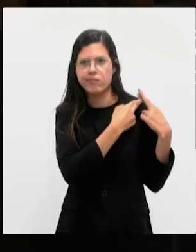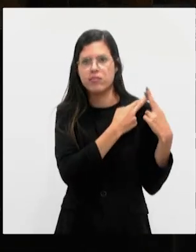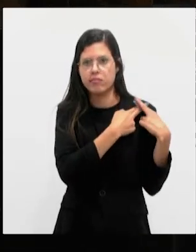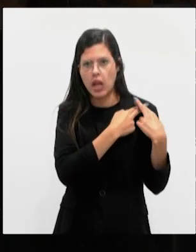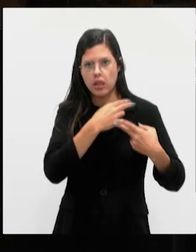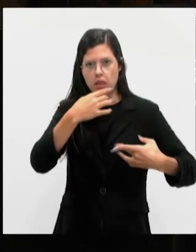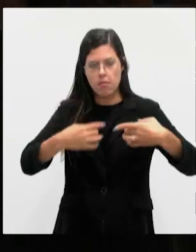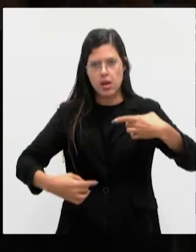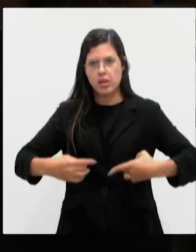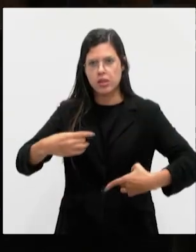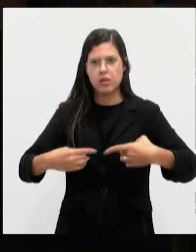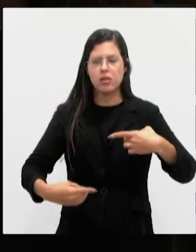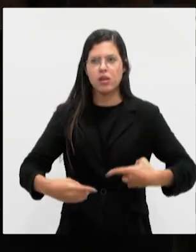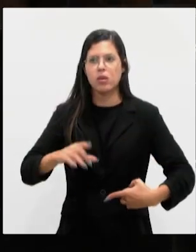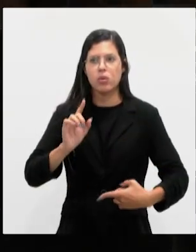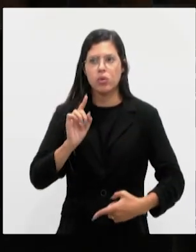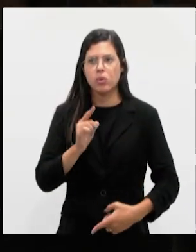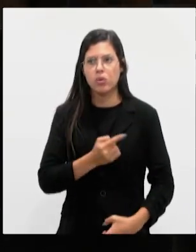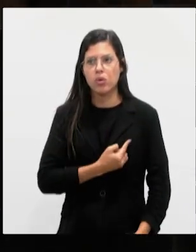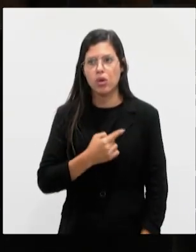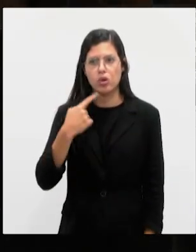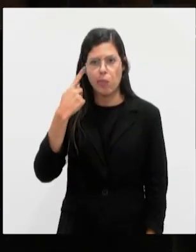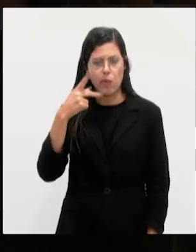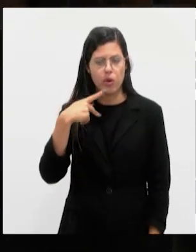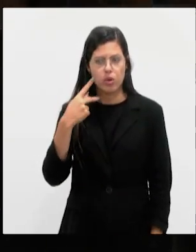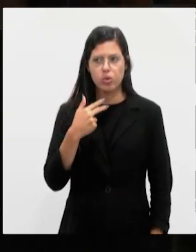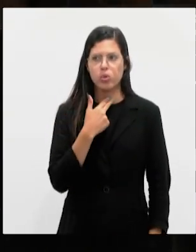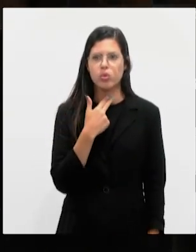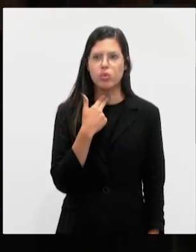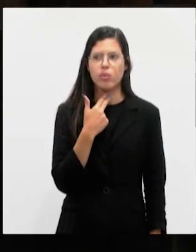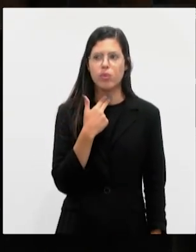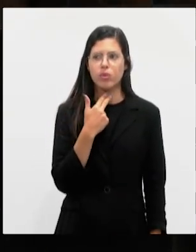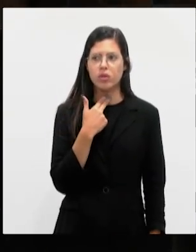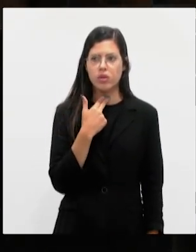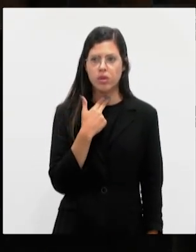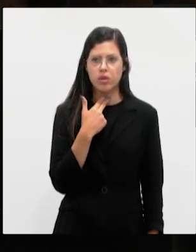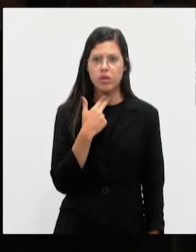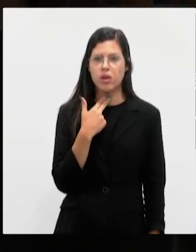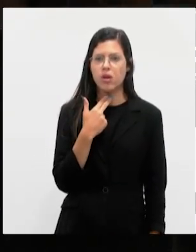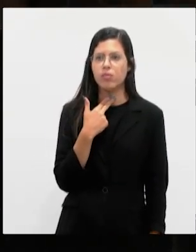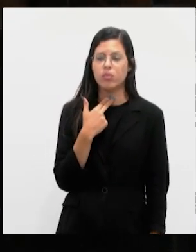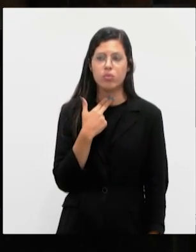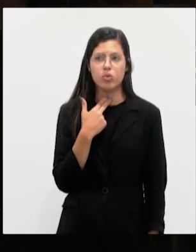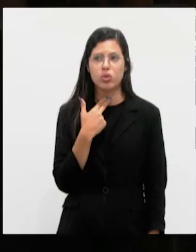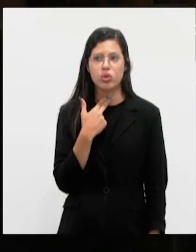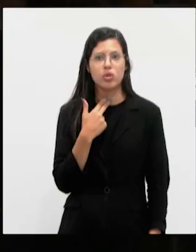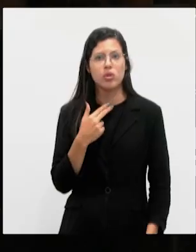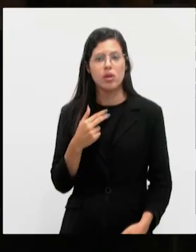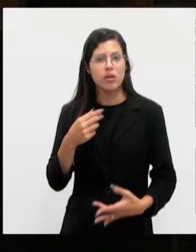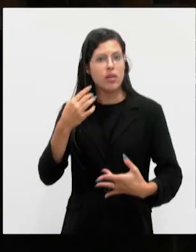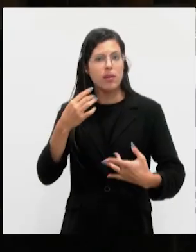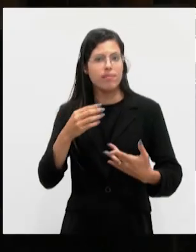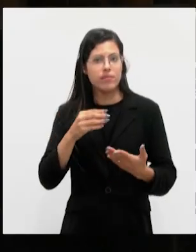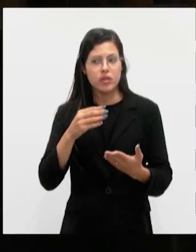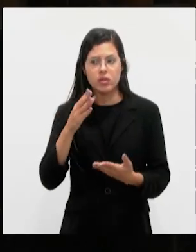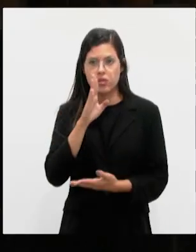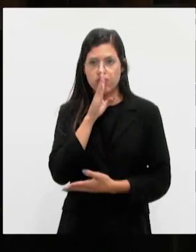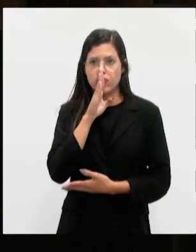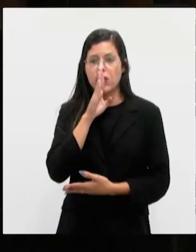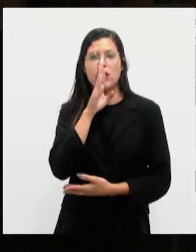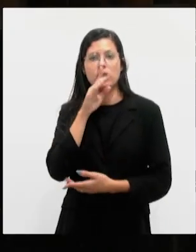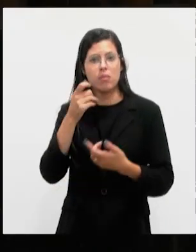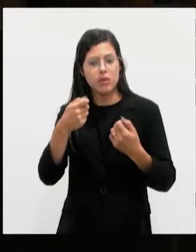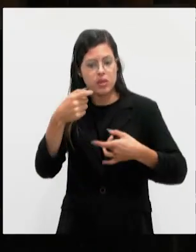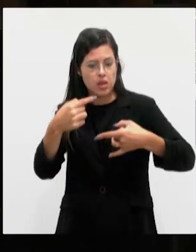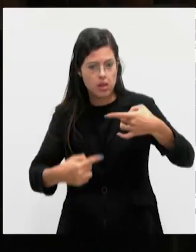debate. Nós, parlamentares, não podemos nos furtar de debater, de propor e de